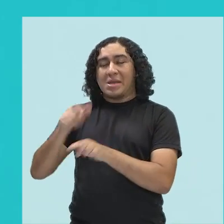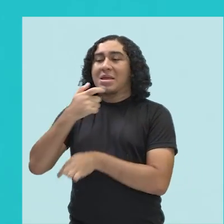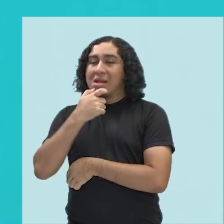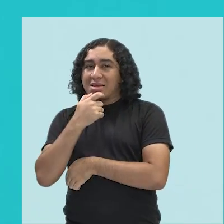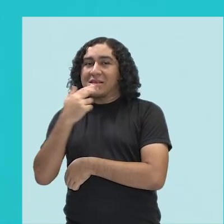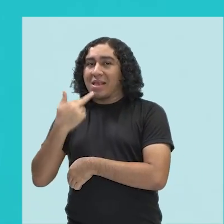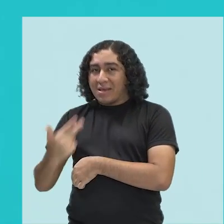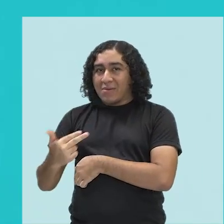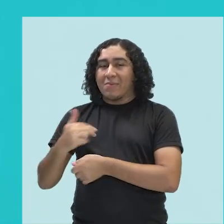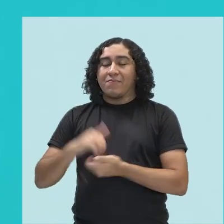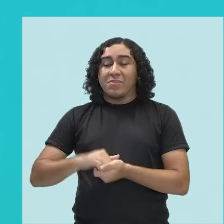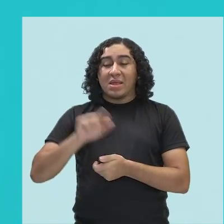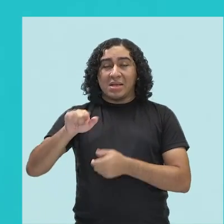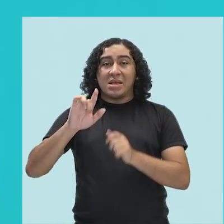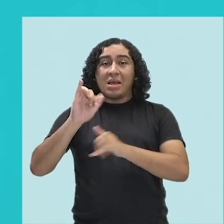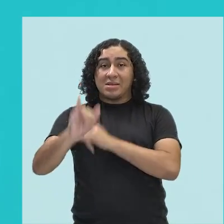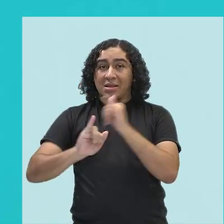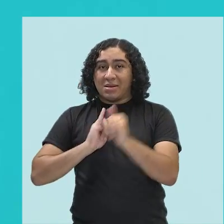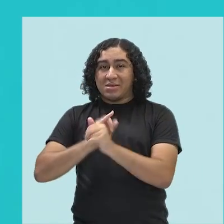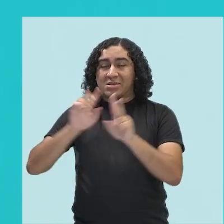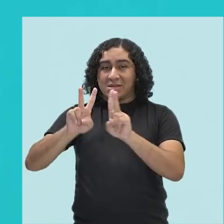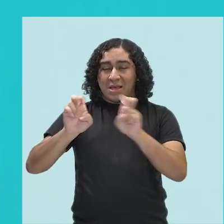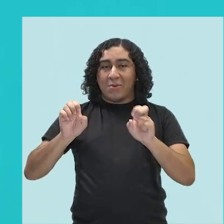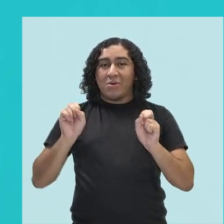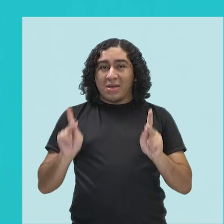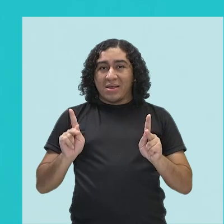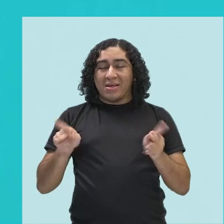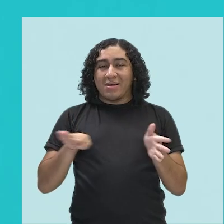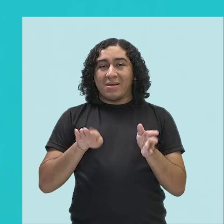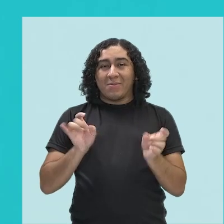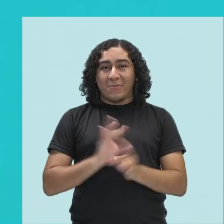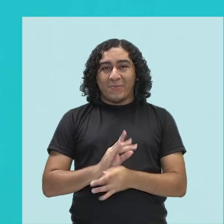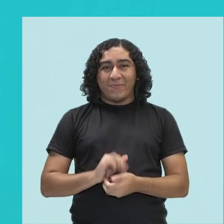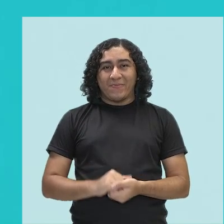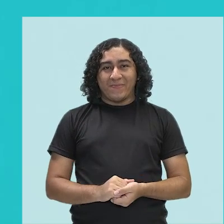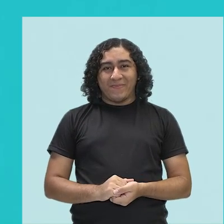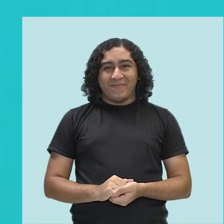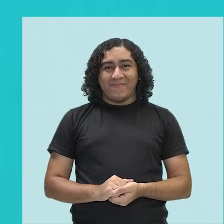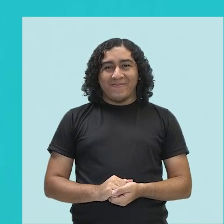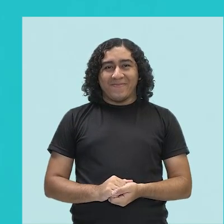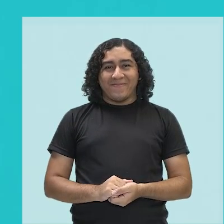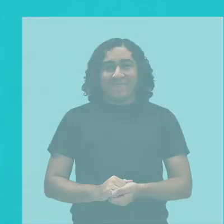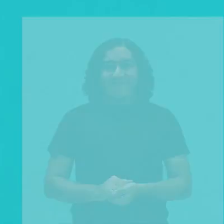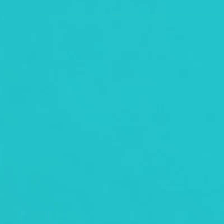como na língua inglesa, essa questão da internet. E é isso, nós ficamos por aqui.